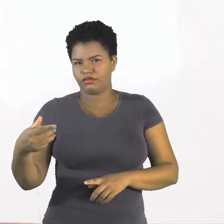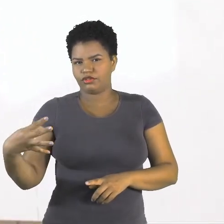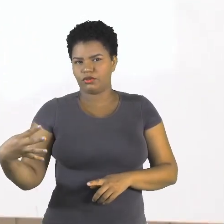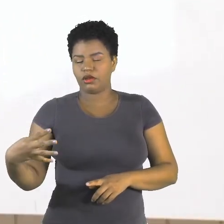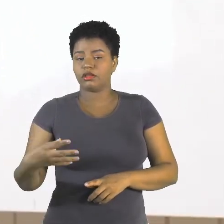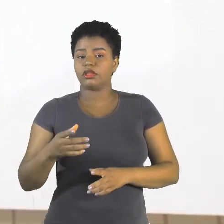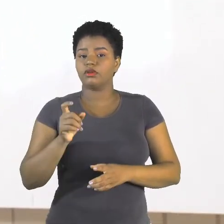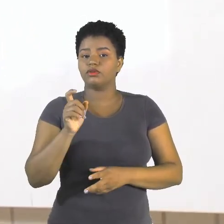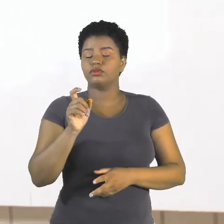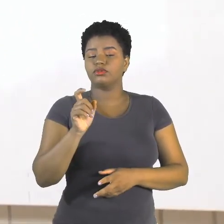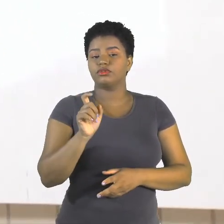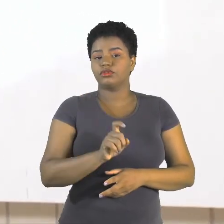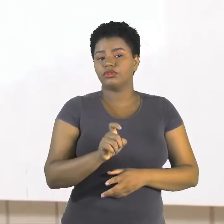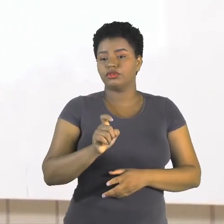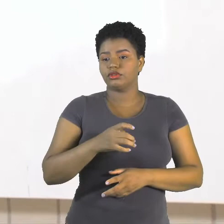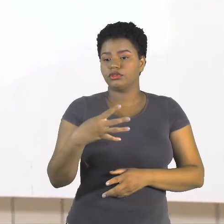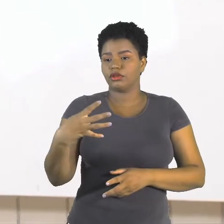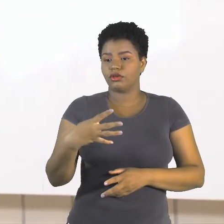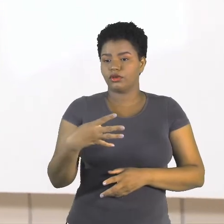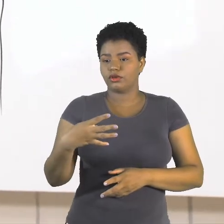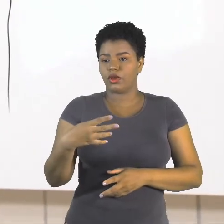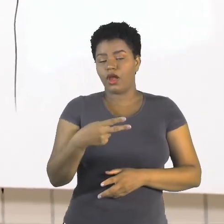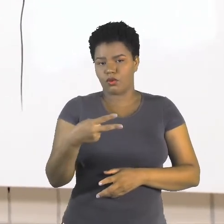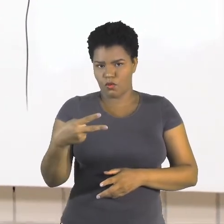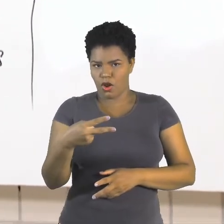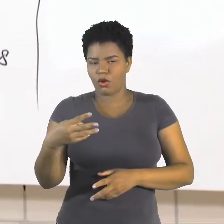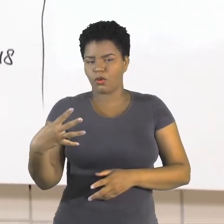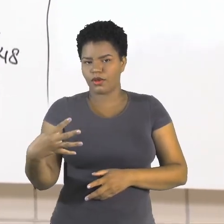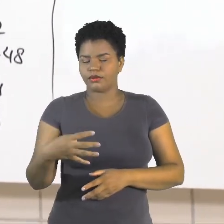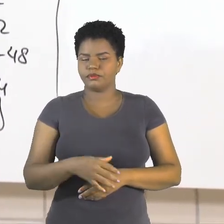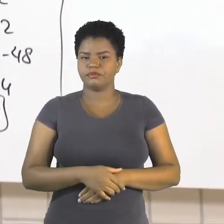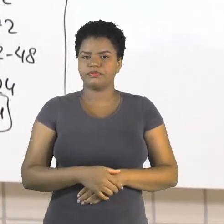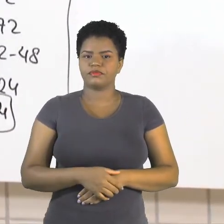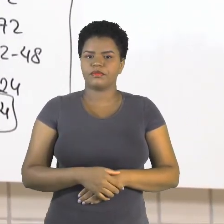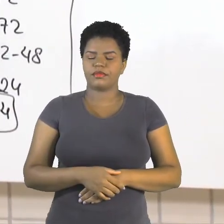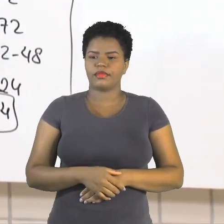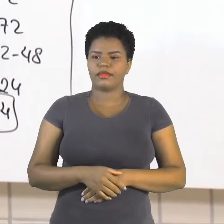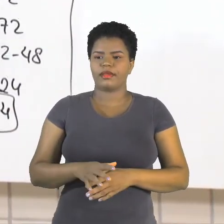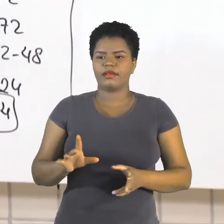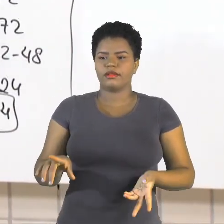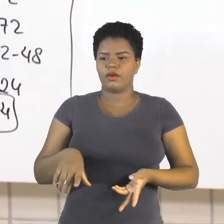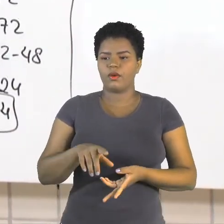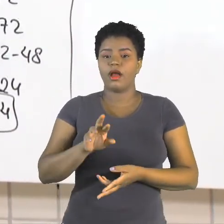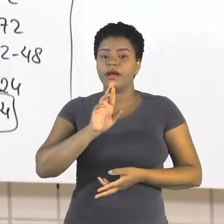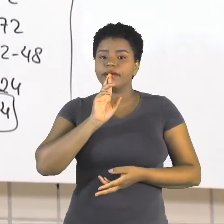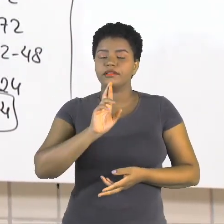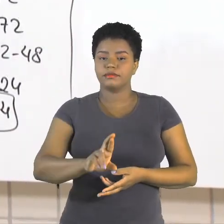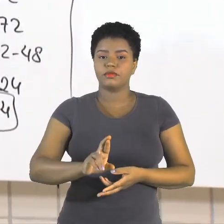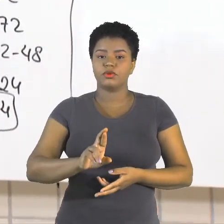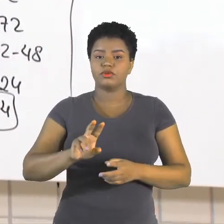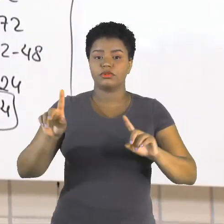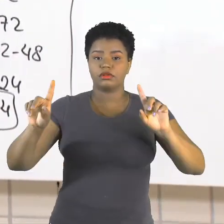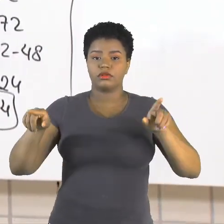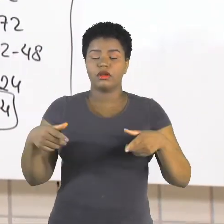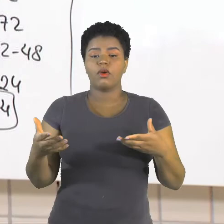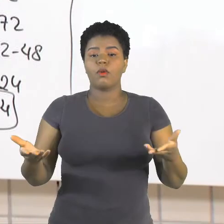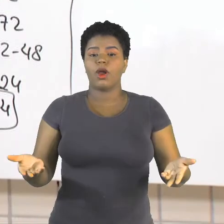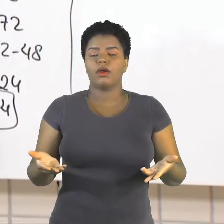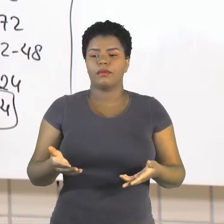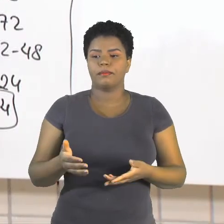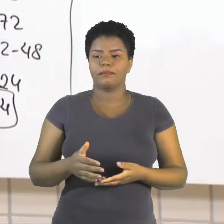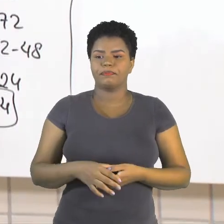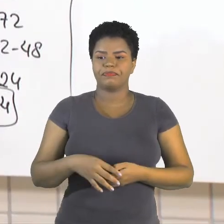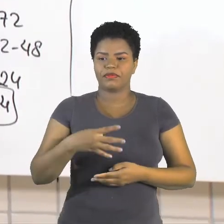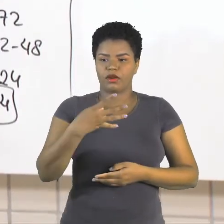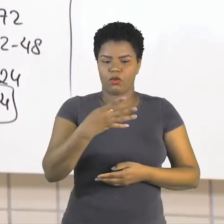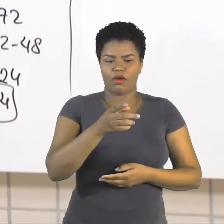a 4. X igual a 4. Qual a solução da nossa equação? A solução vai ser 4 para